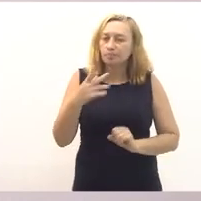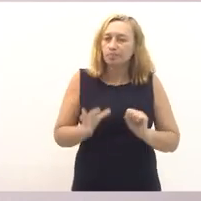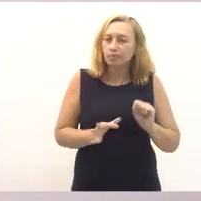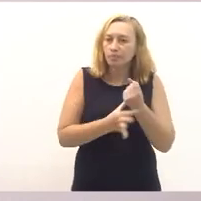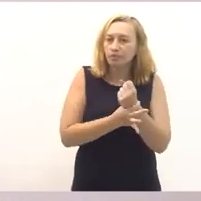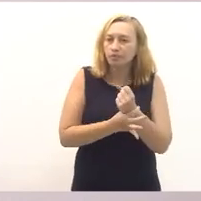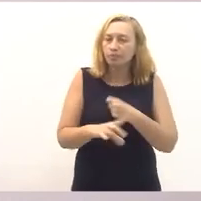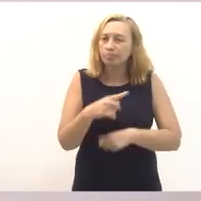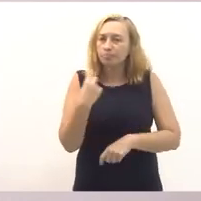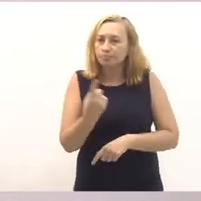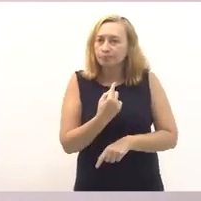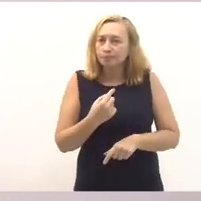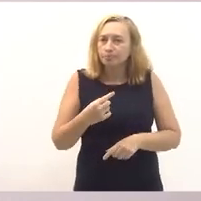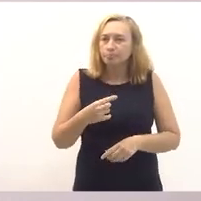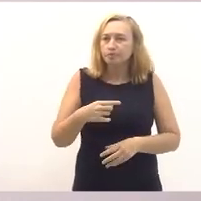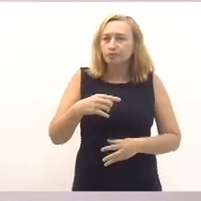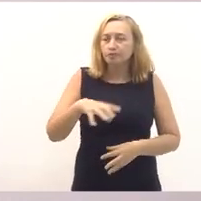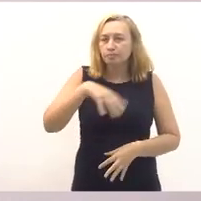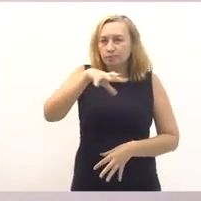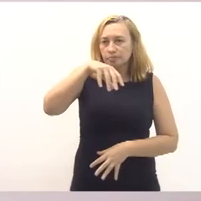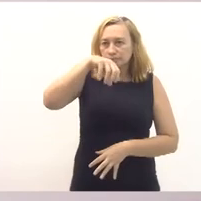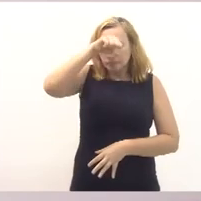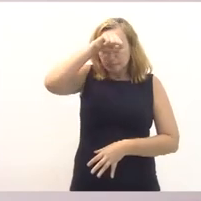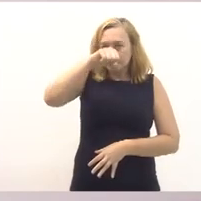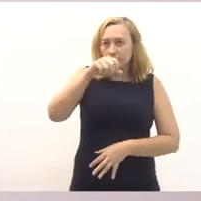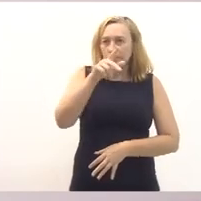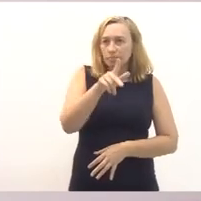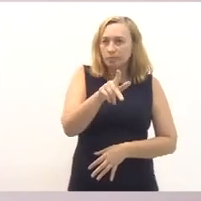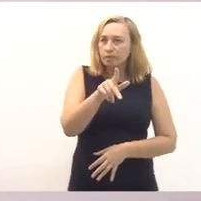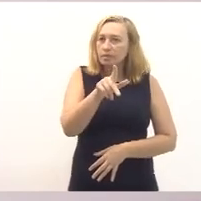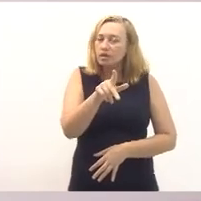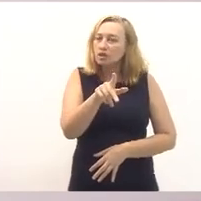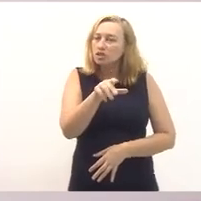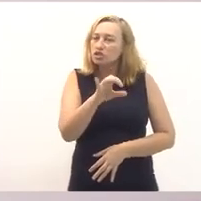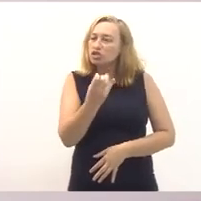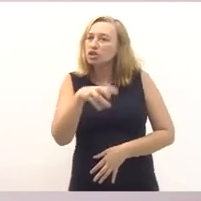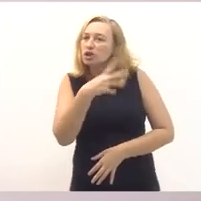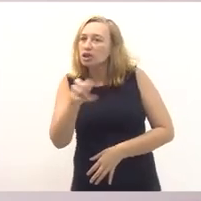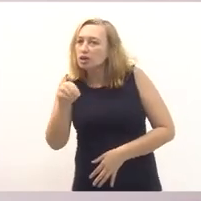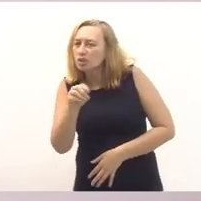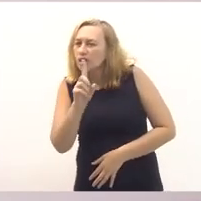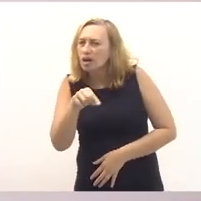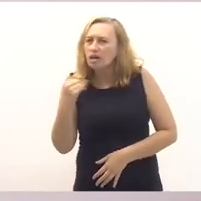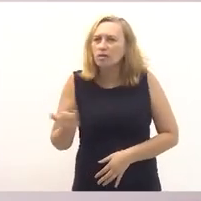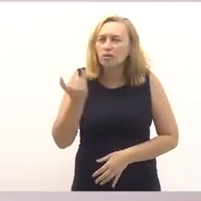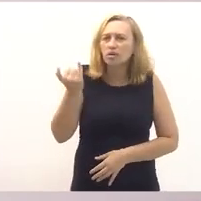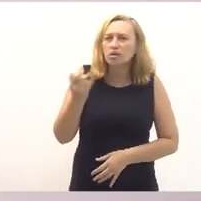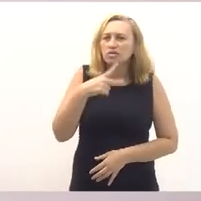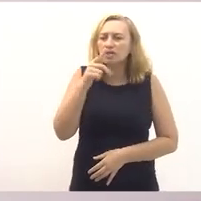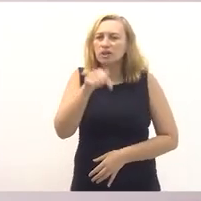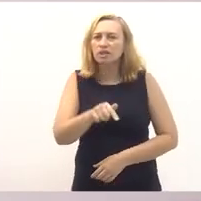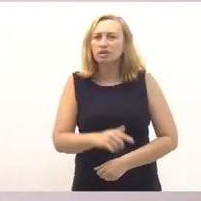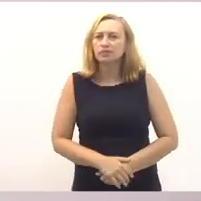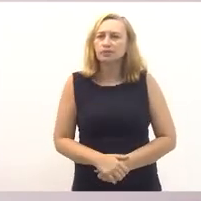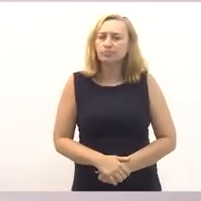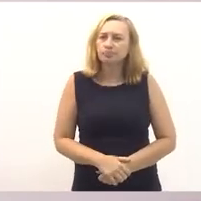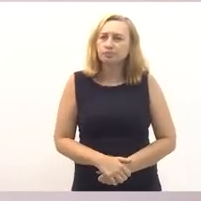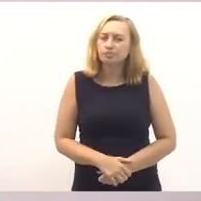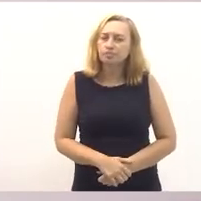segurança que o nosso padrinho espiritual é um padre Ticão que é muito importante eu acho se lembrado aqui